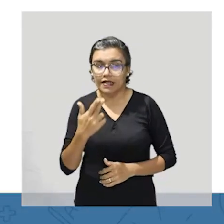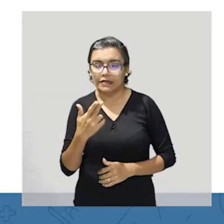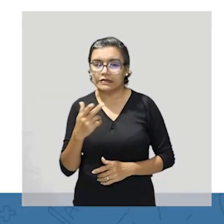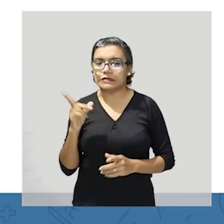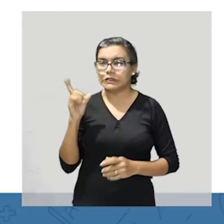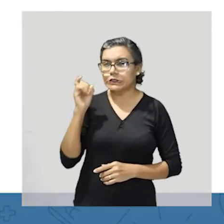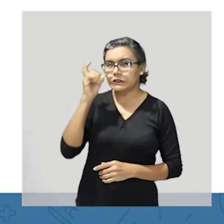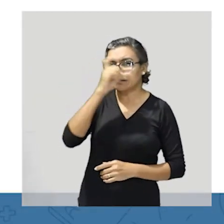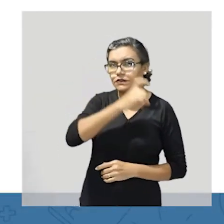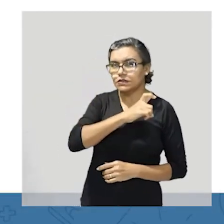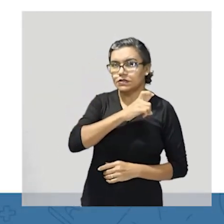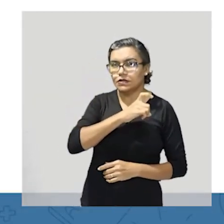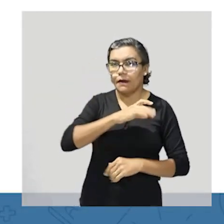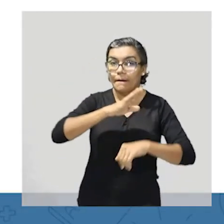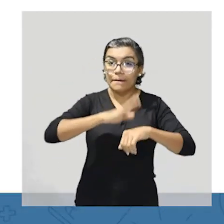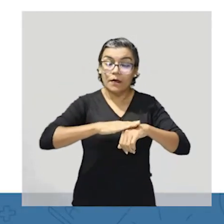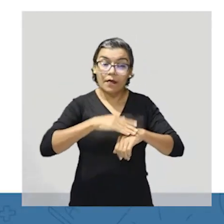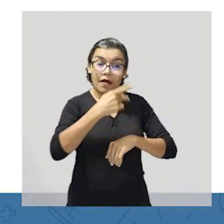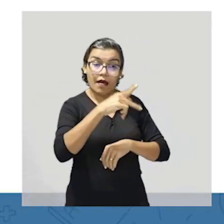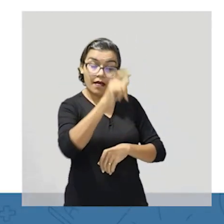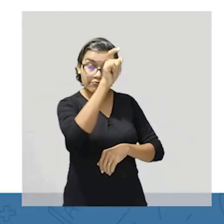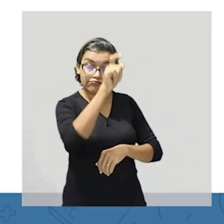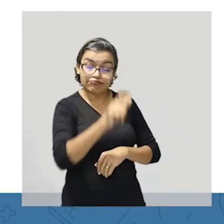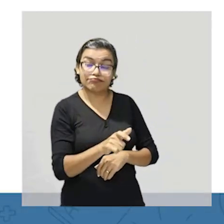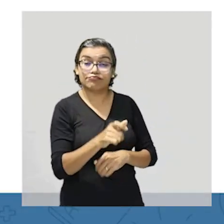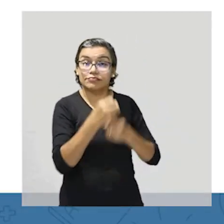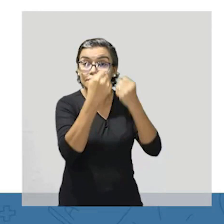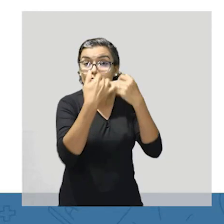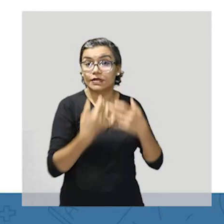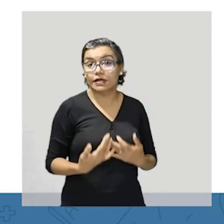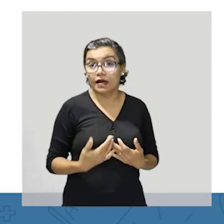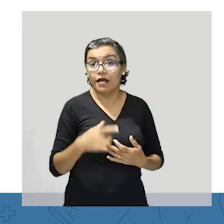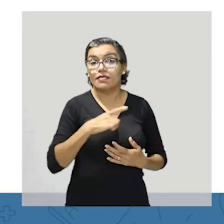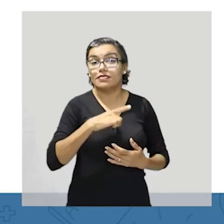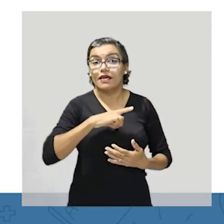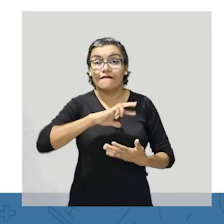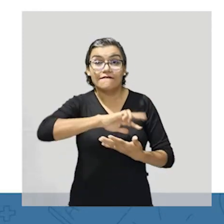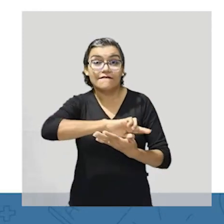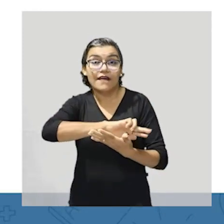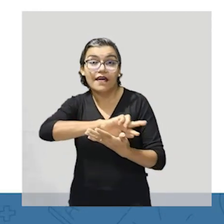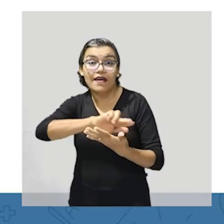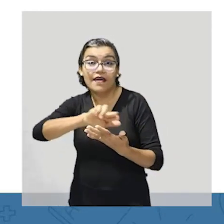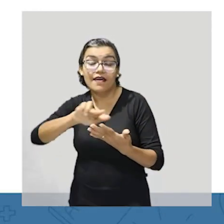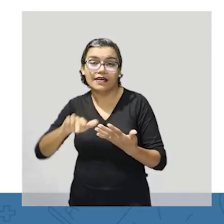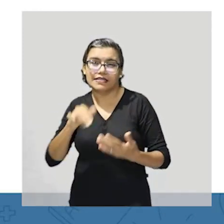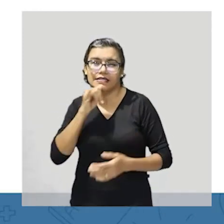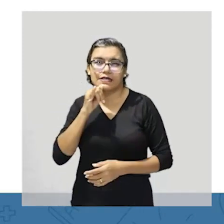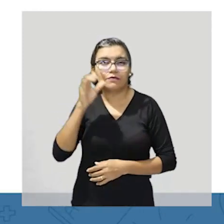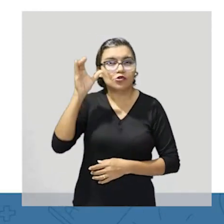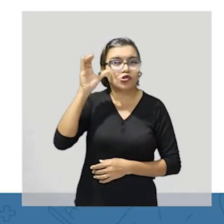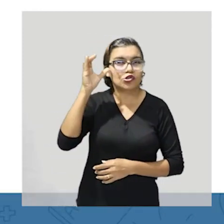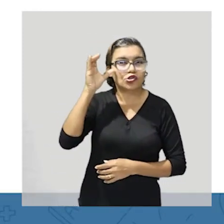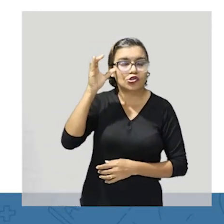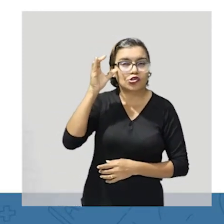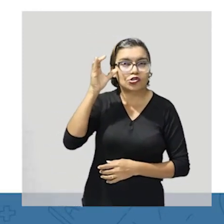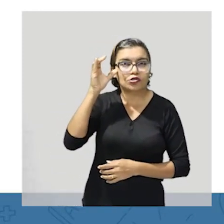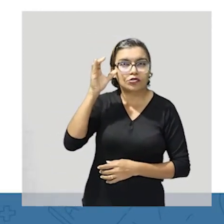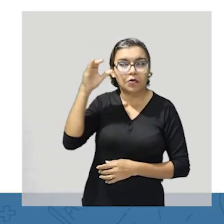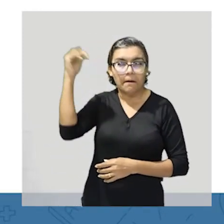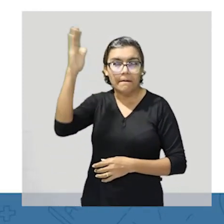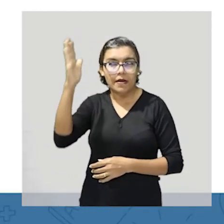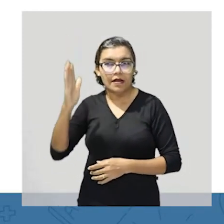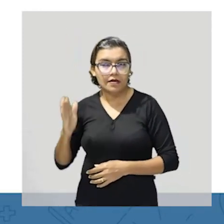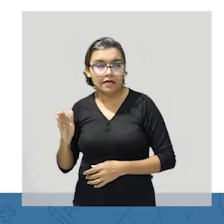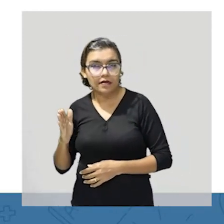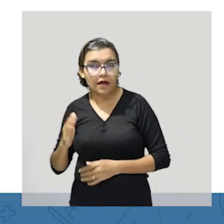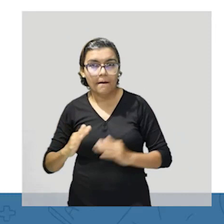definir, dela definir quem ela é, considerando essas diferentes raízes, chino, brasileira, que